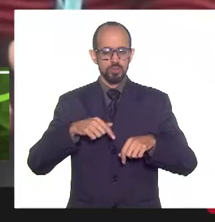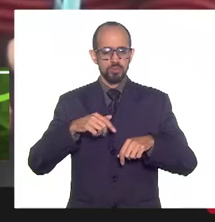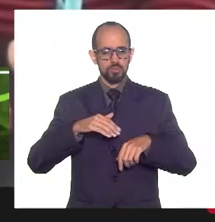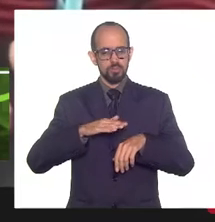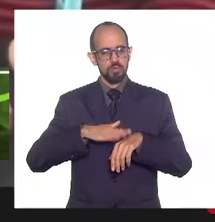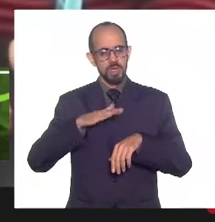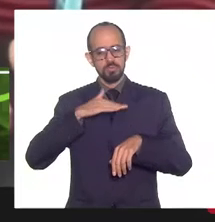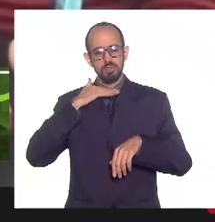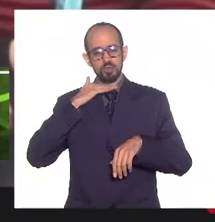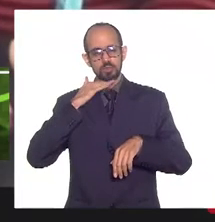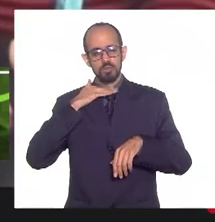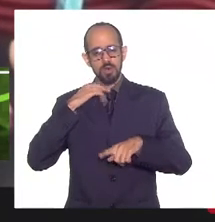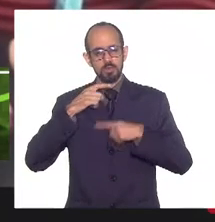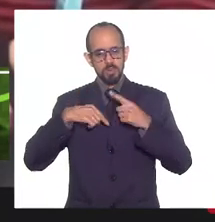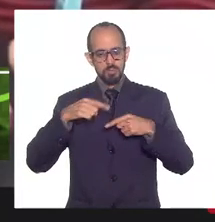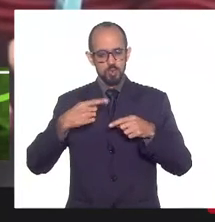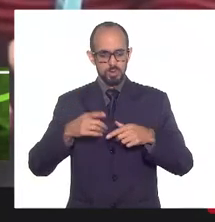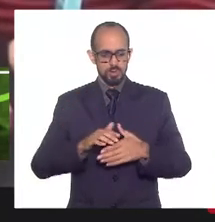audiência